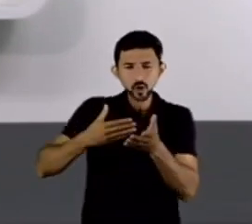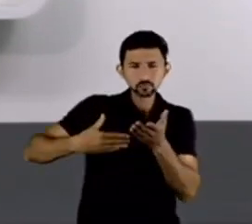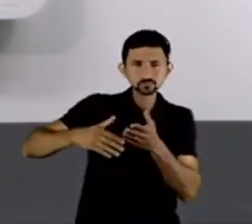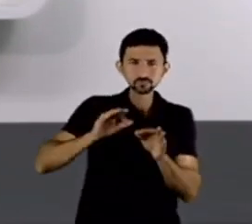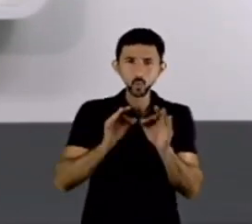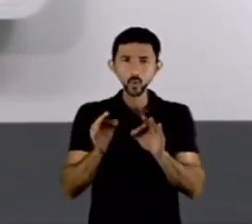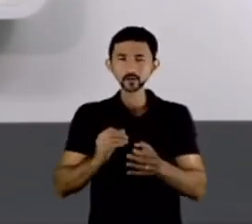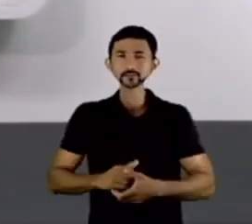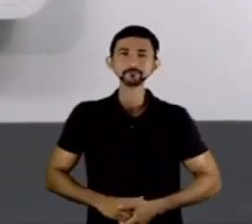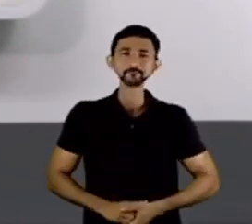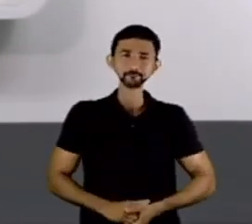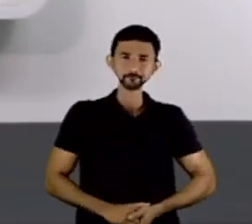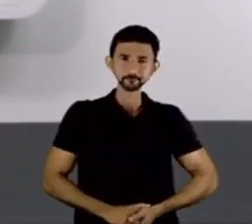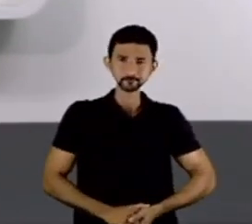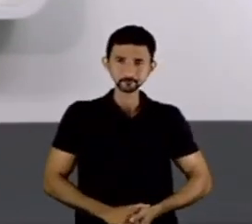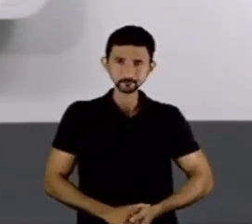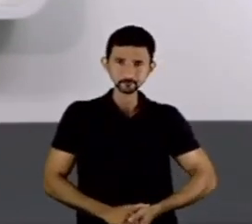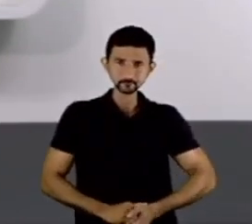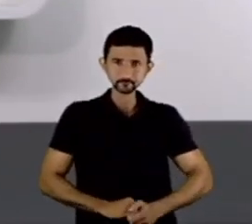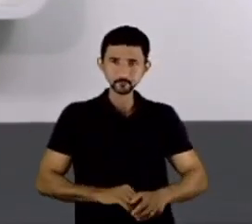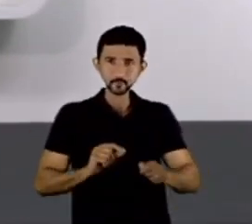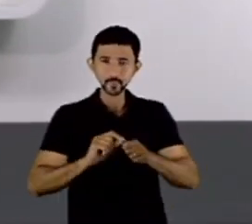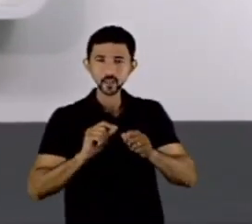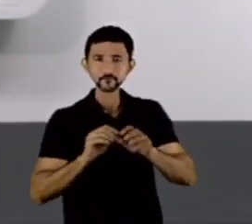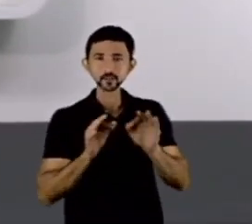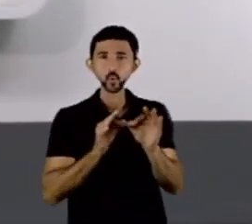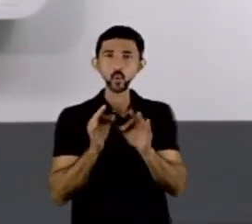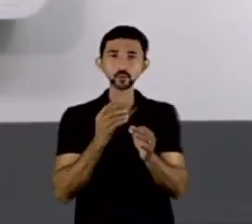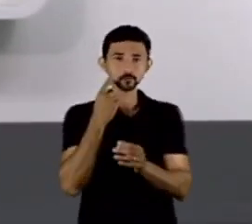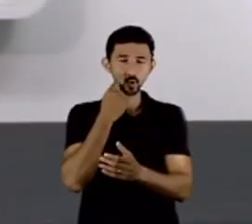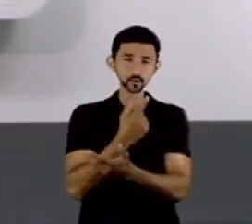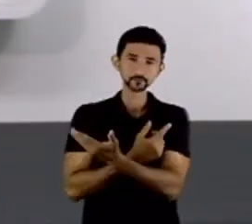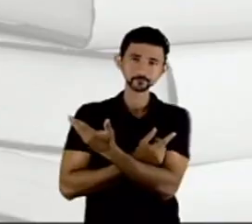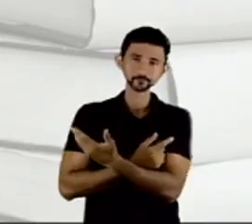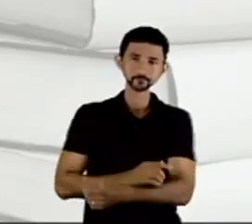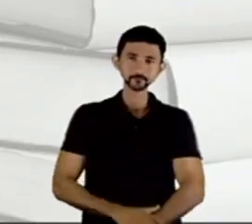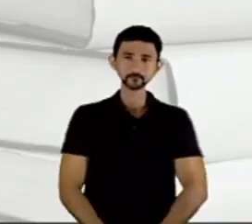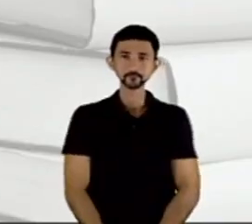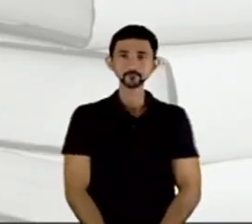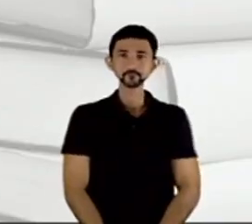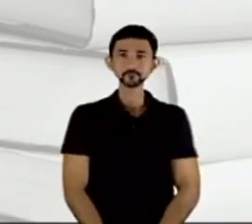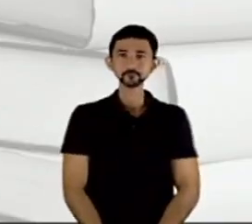O que acontecia, né? Para eles se revezarem no poder. Olha para cá, gente.